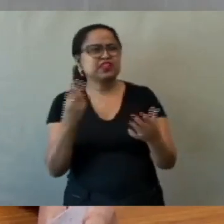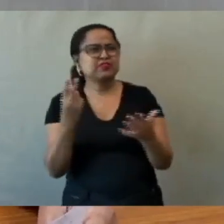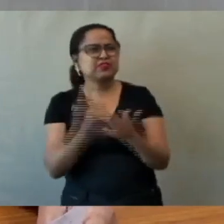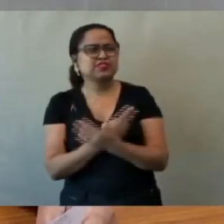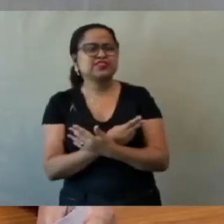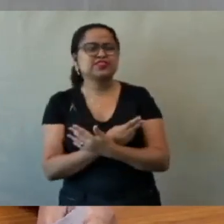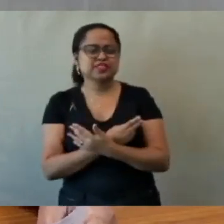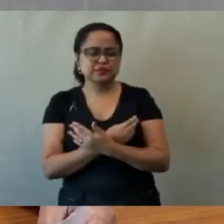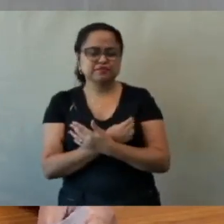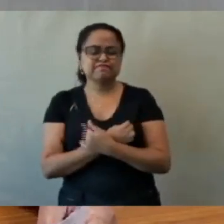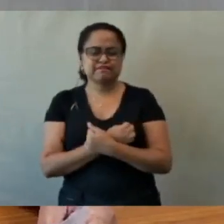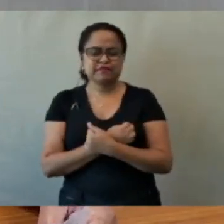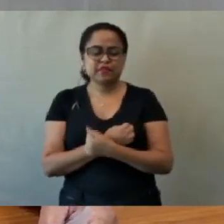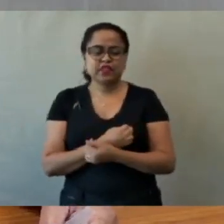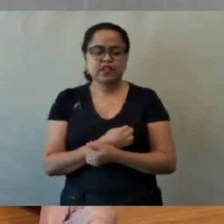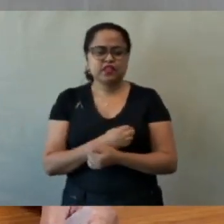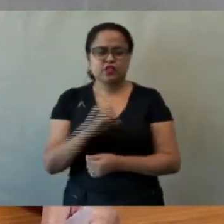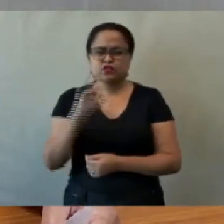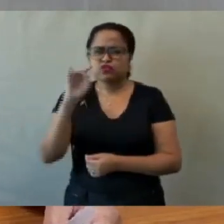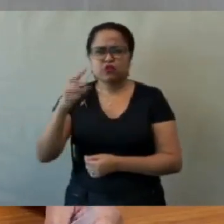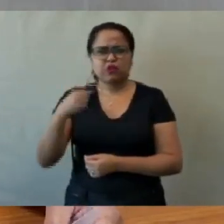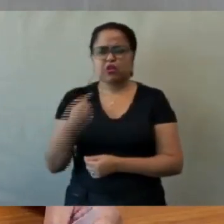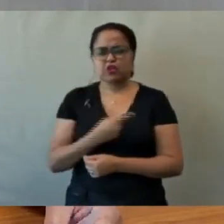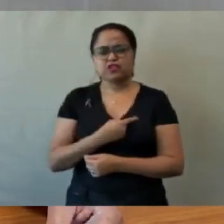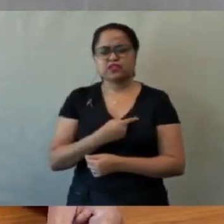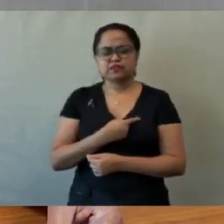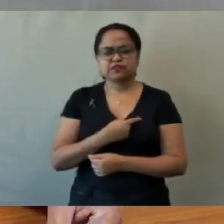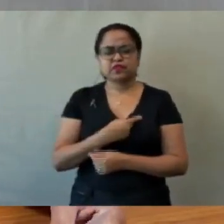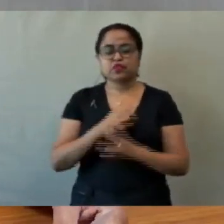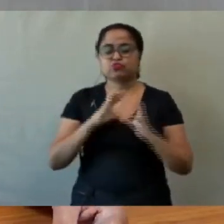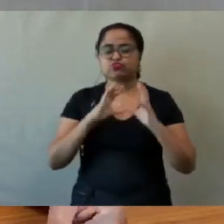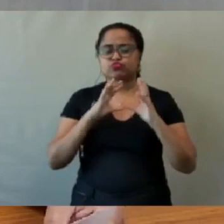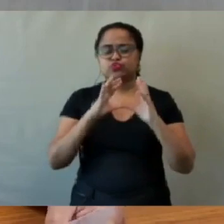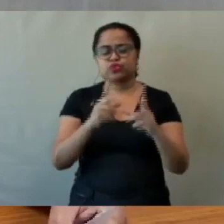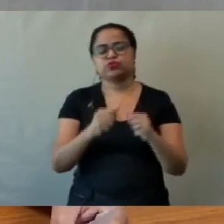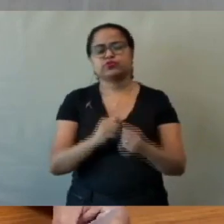estou falando só dos auxiliares, não estou falando... todo mundo.